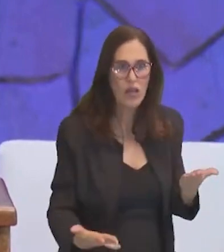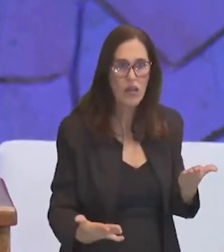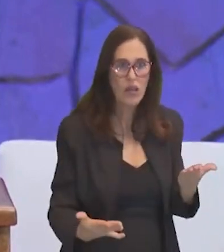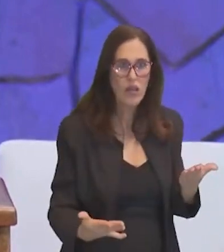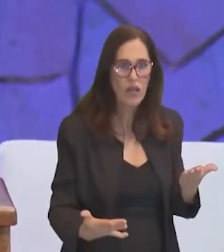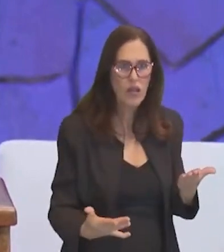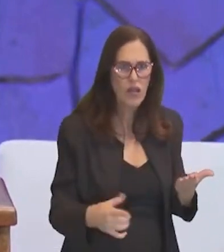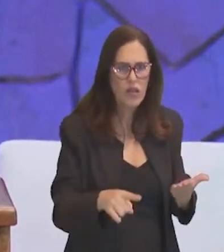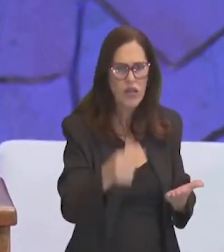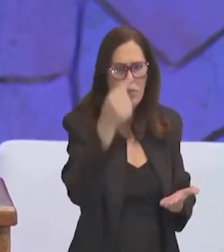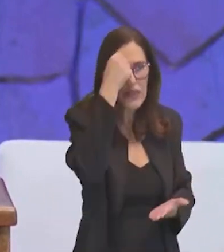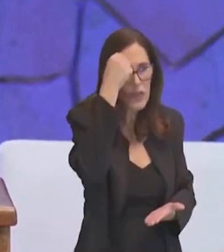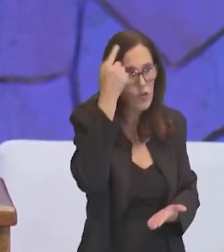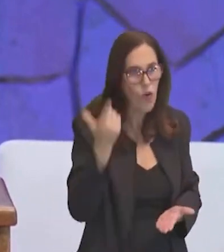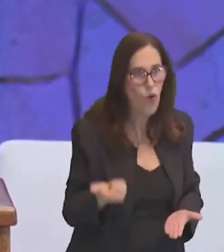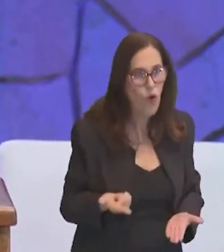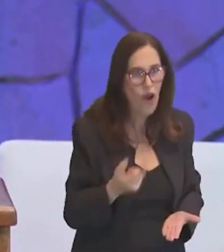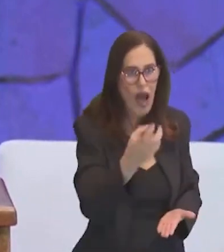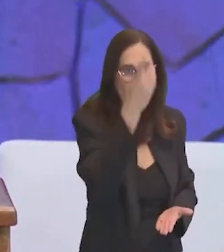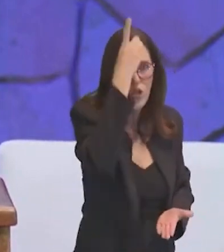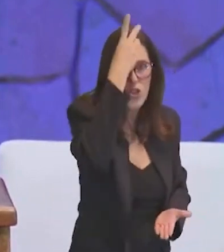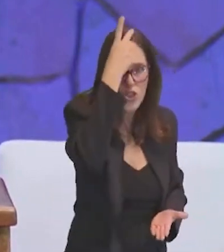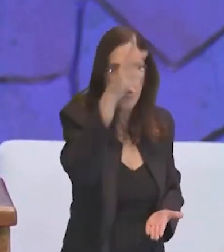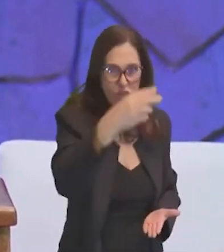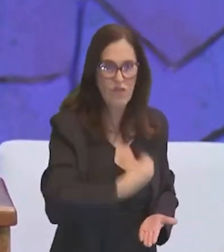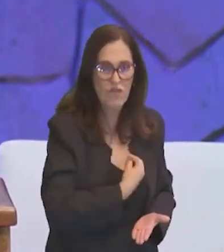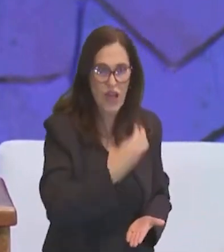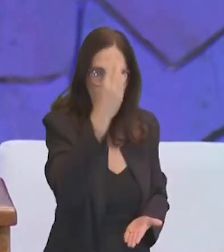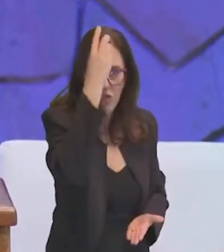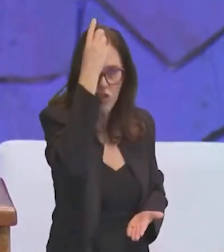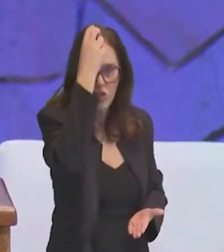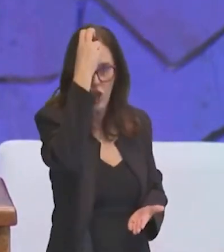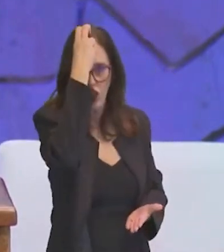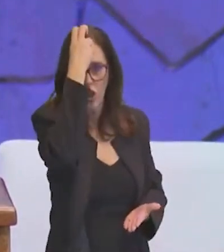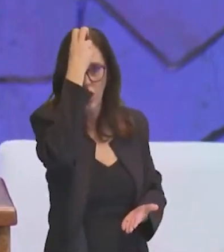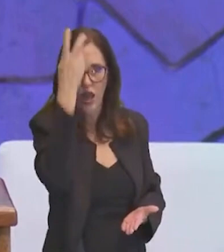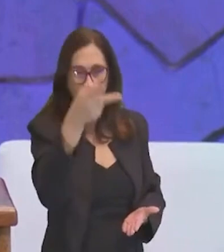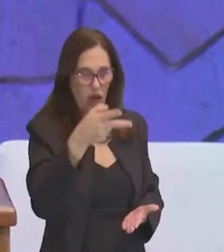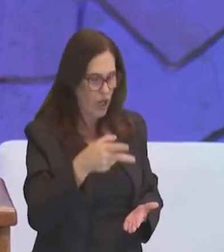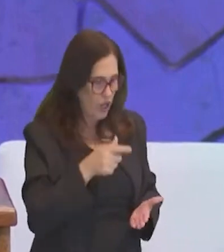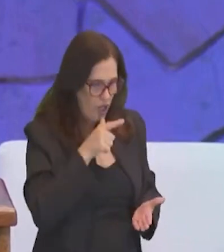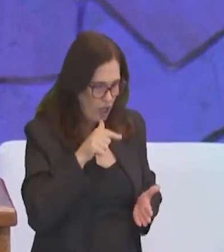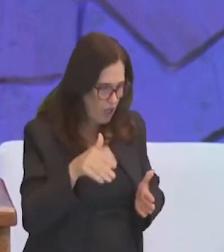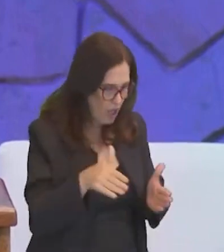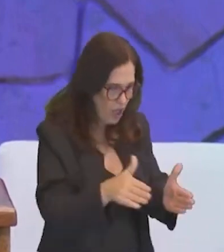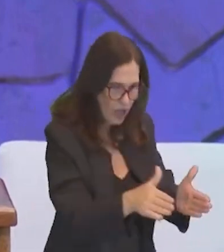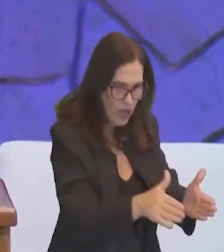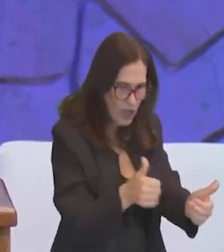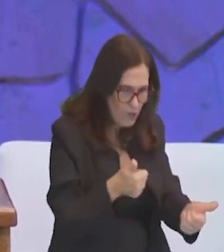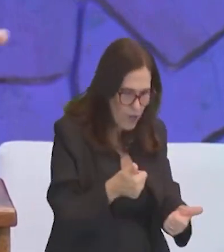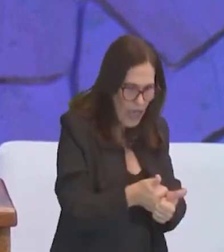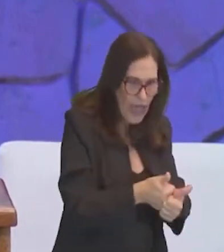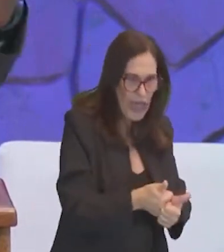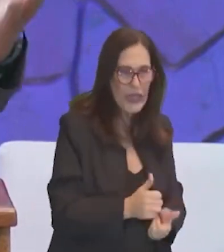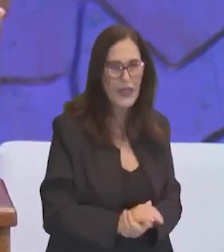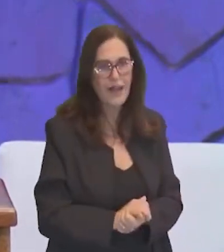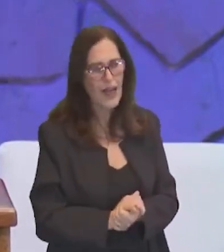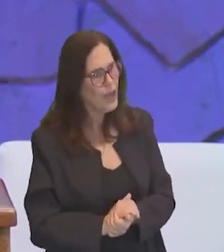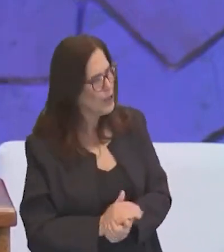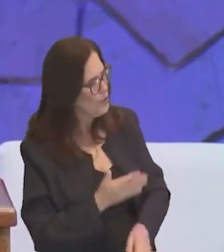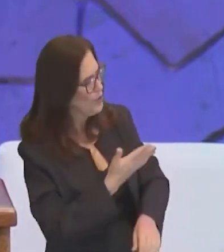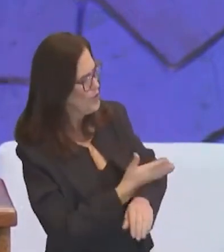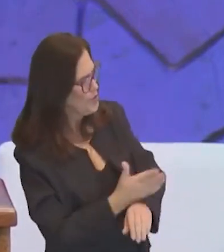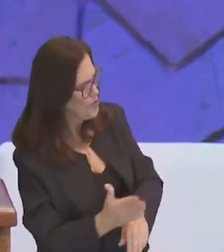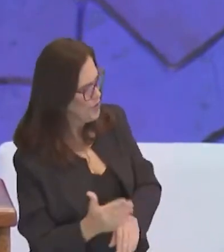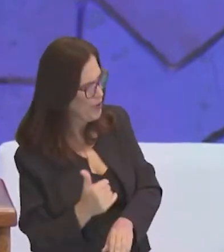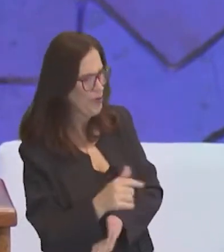Você já pensou se você morasse lá no Egito? Aquele rio do lado da sua casa, que você tinha costume de